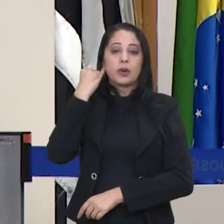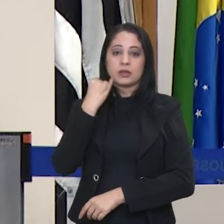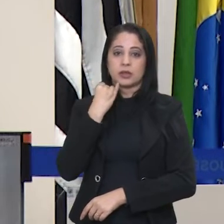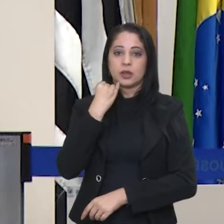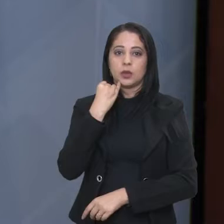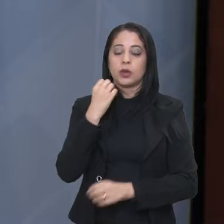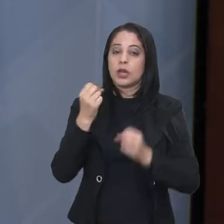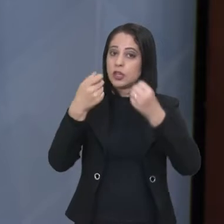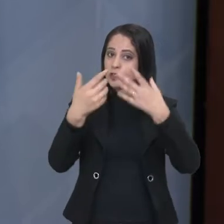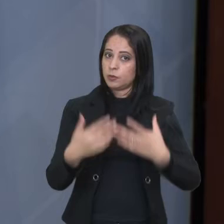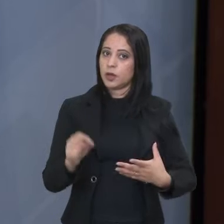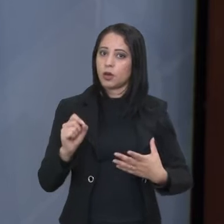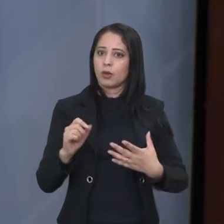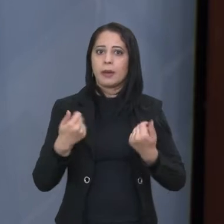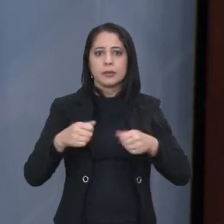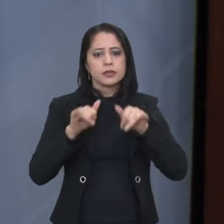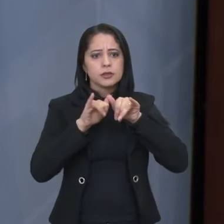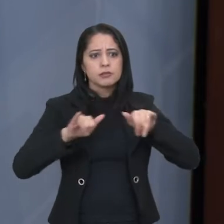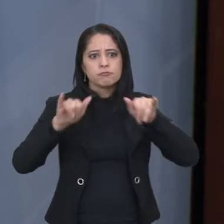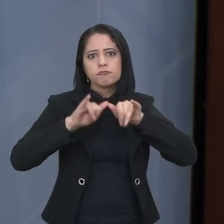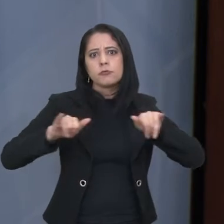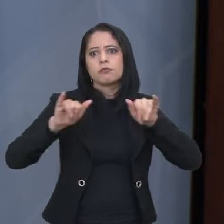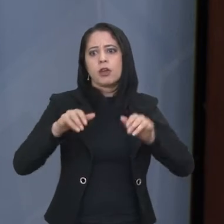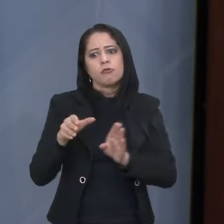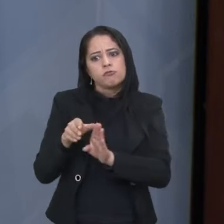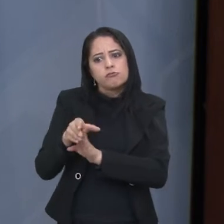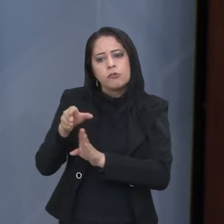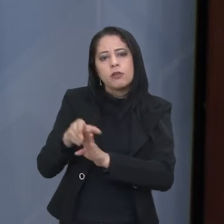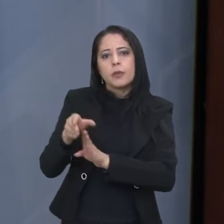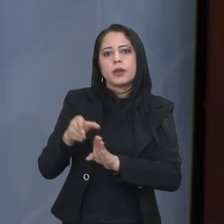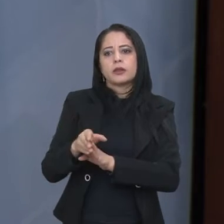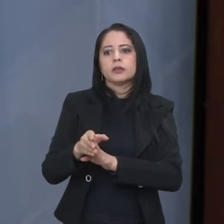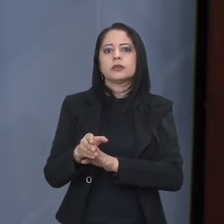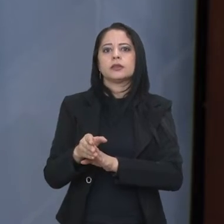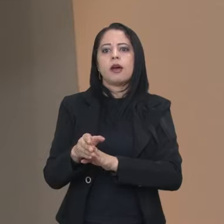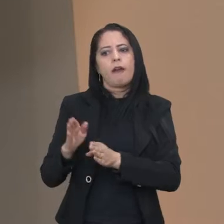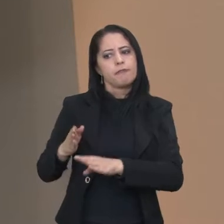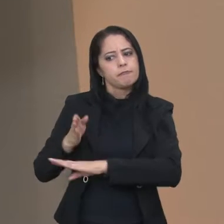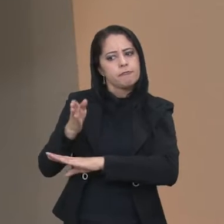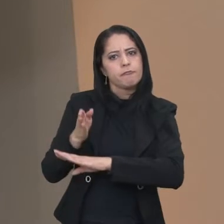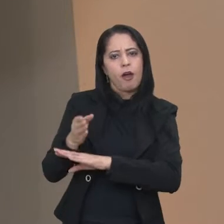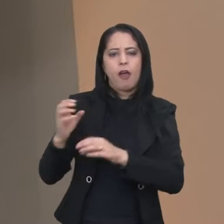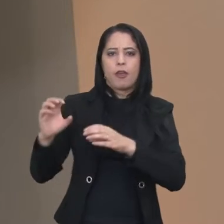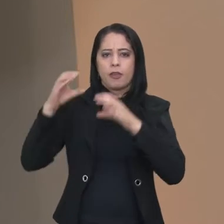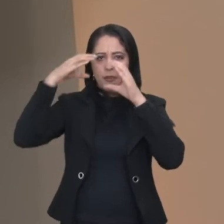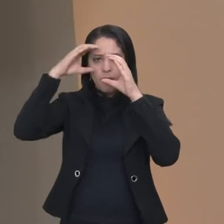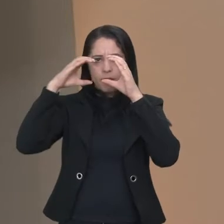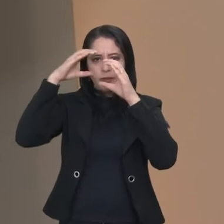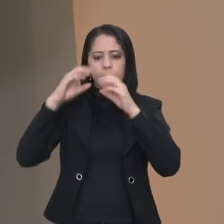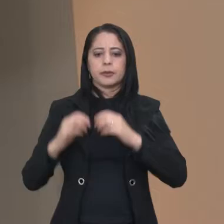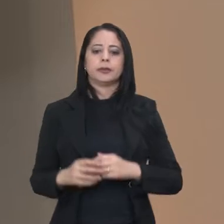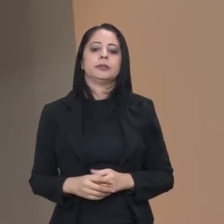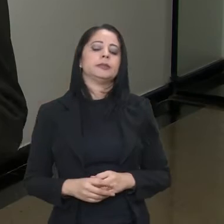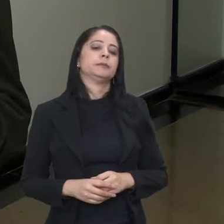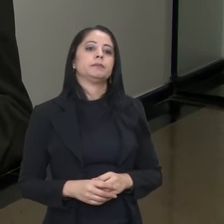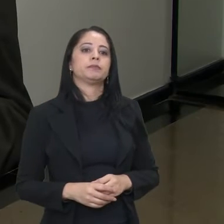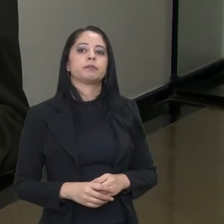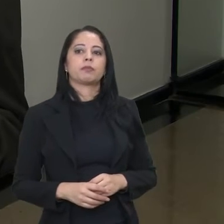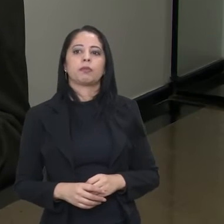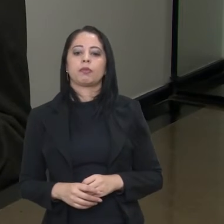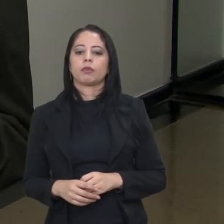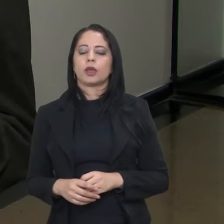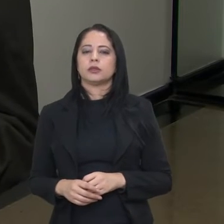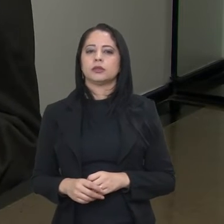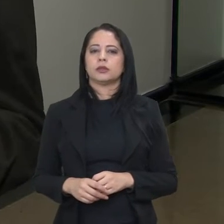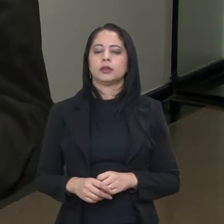da Câmara, defende que o poder público incentive e oriente as pessoas na busca pelos exames preventivos. Quando a gente